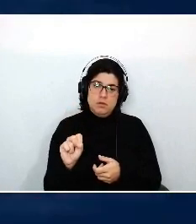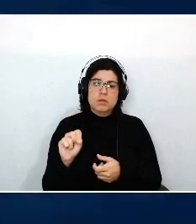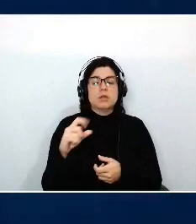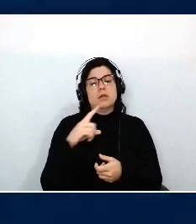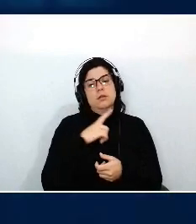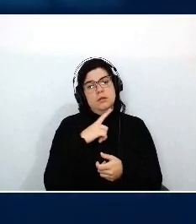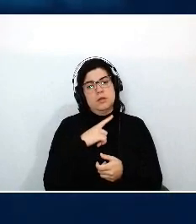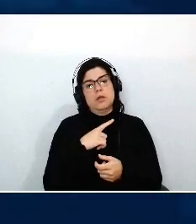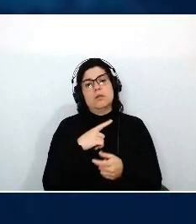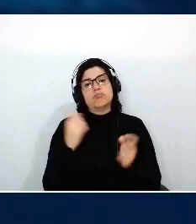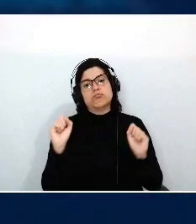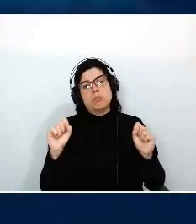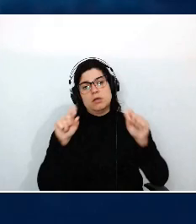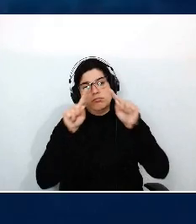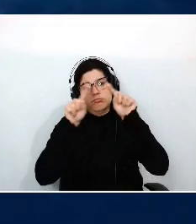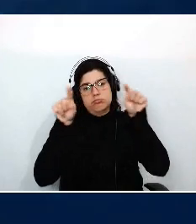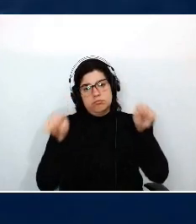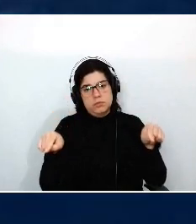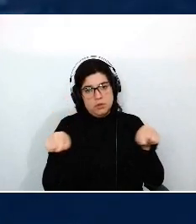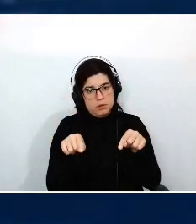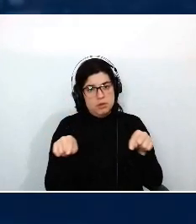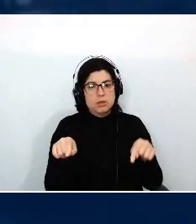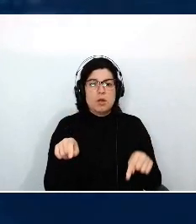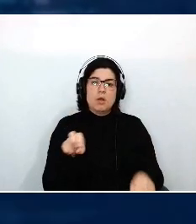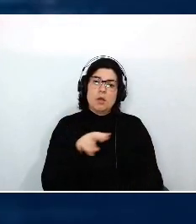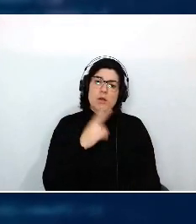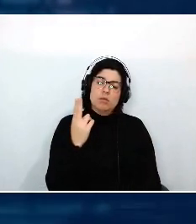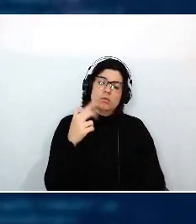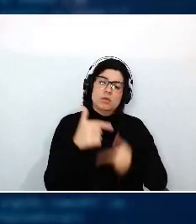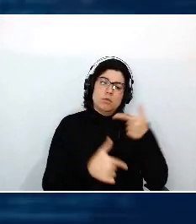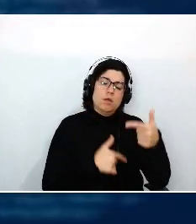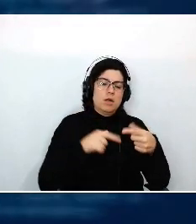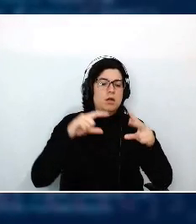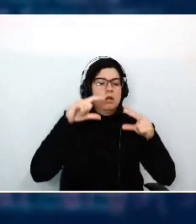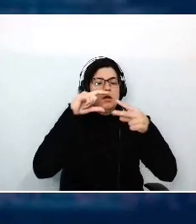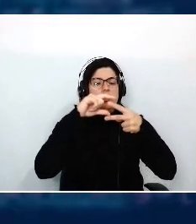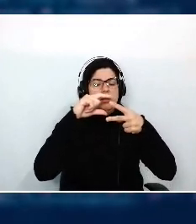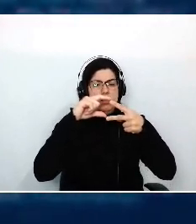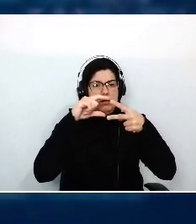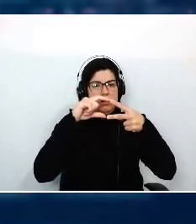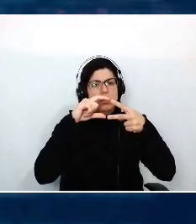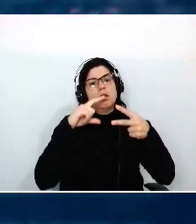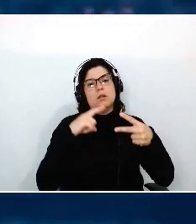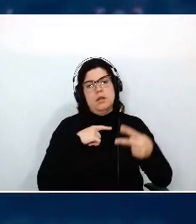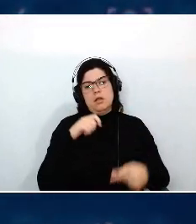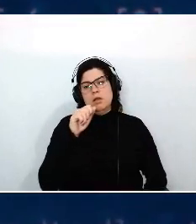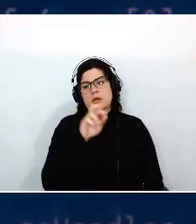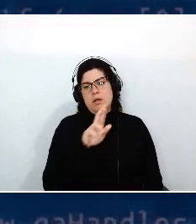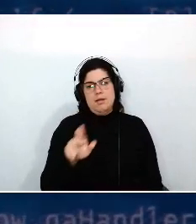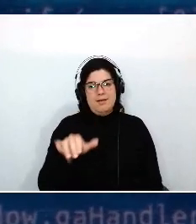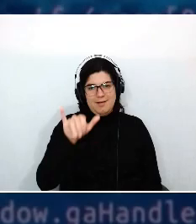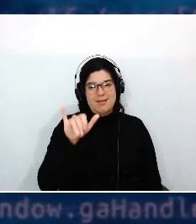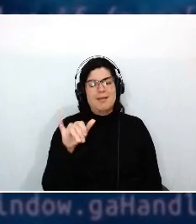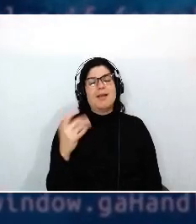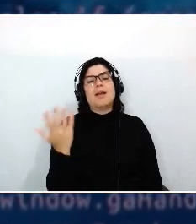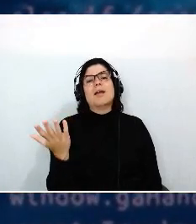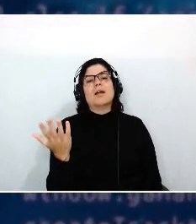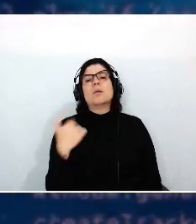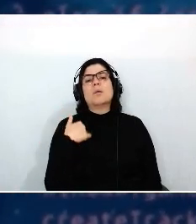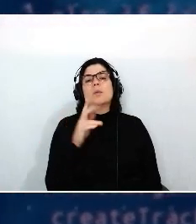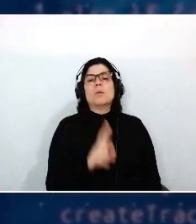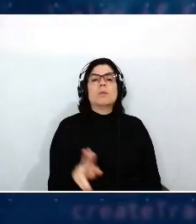usa a função vector, e para quem programa em PHP, tem um arrayzão lá para tudo, já deve se perguntar. A primeira coisa que vai se perguntar é quando eu uso lista, quando eu uso